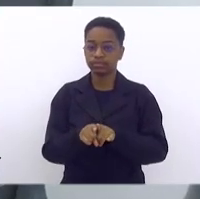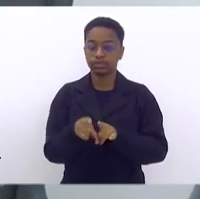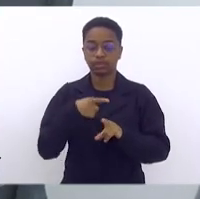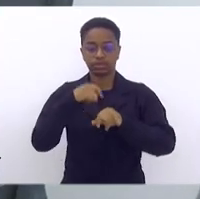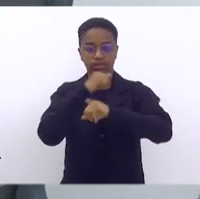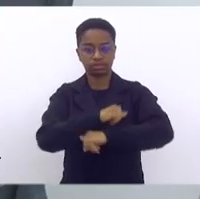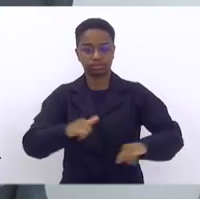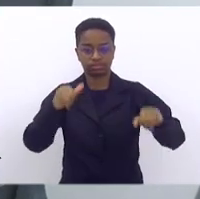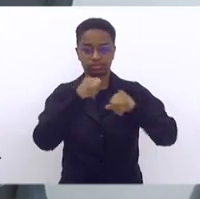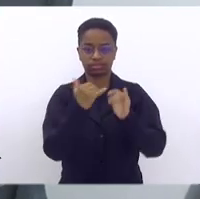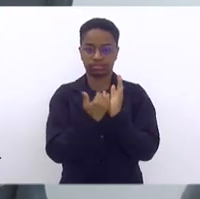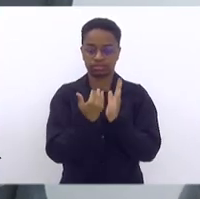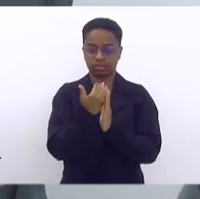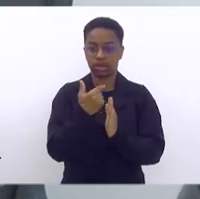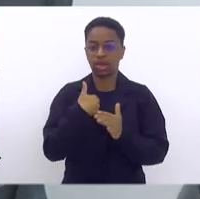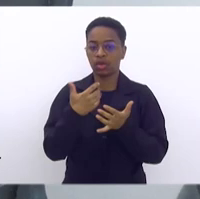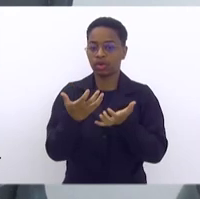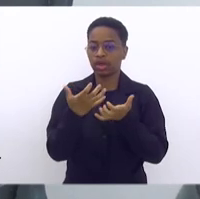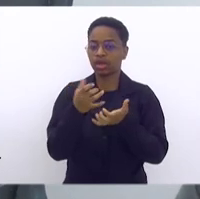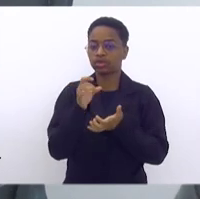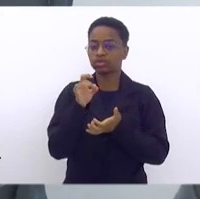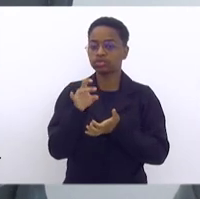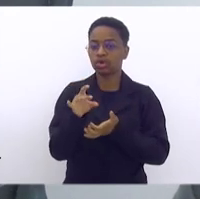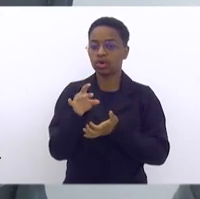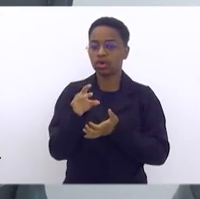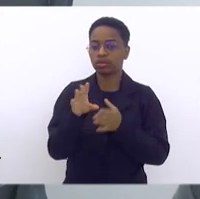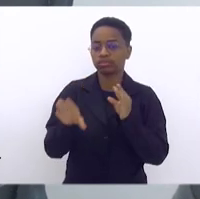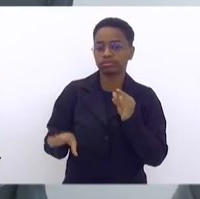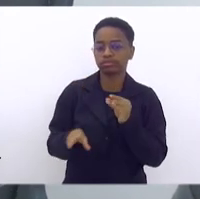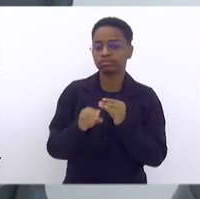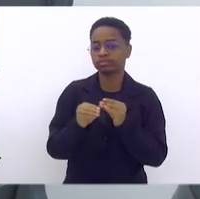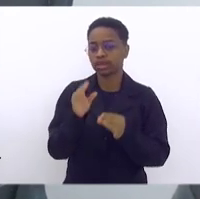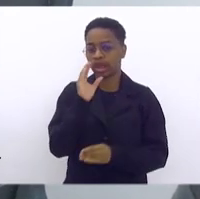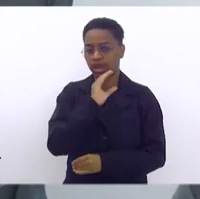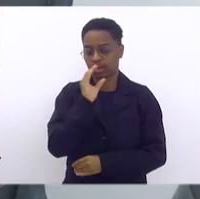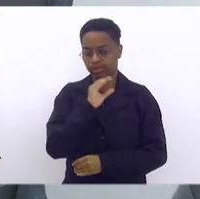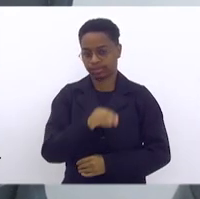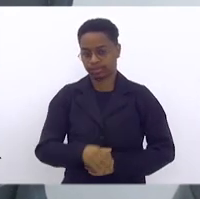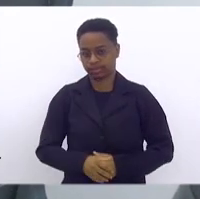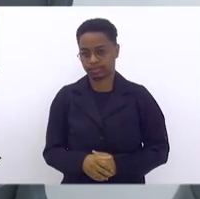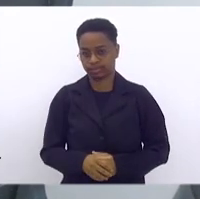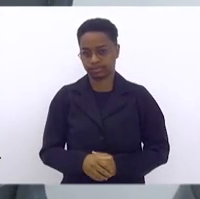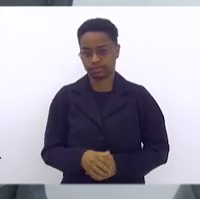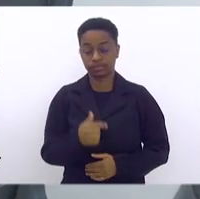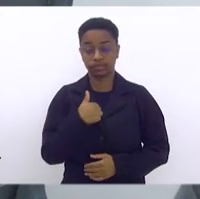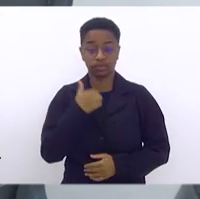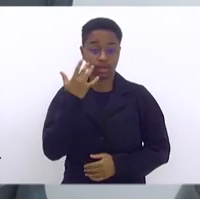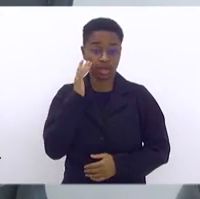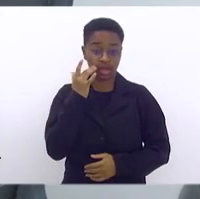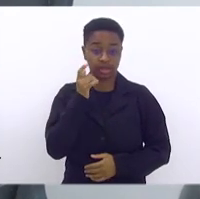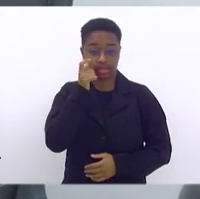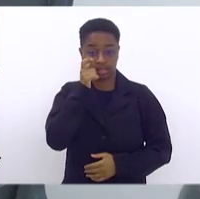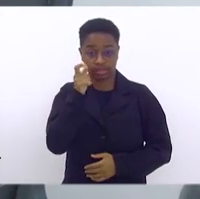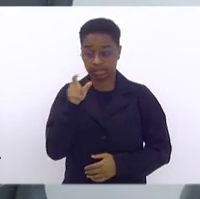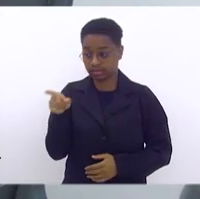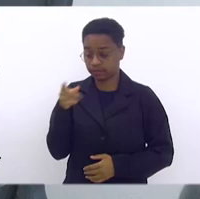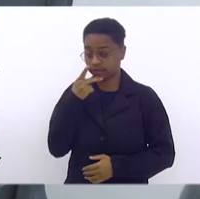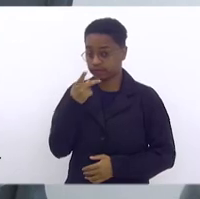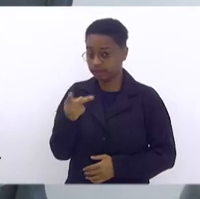repercussão. Eu queria fazer apenas uma breve ponderação. Eu acho muito interessante quando a senhora fala